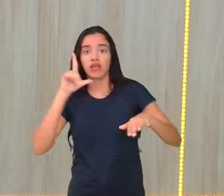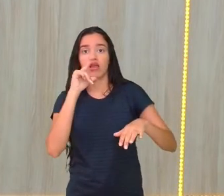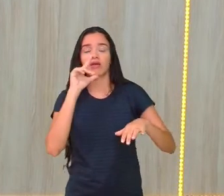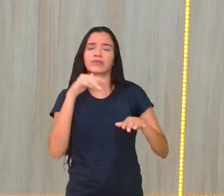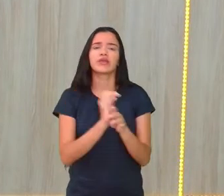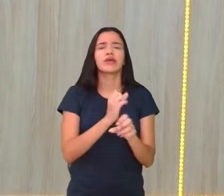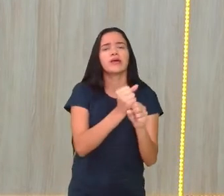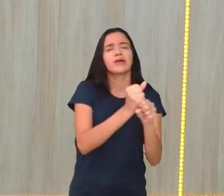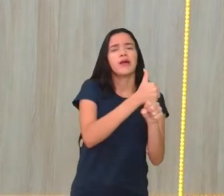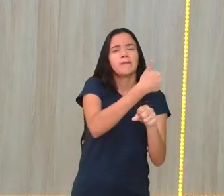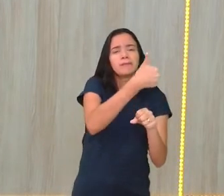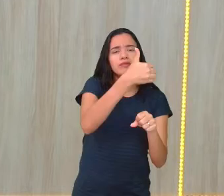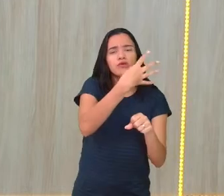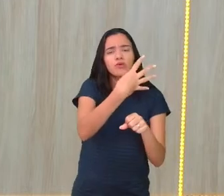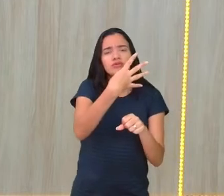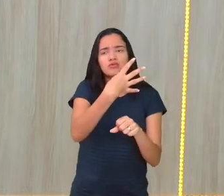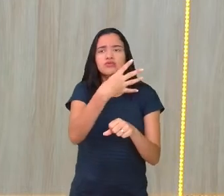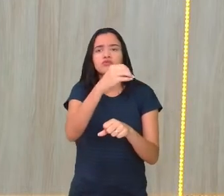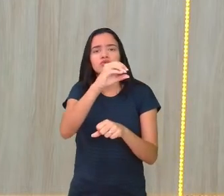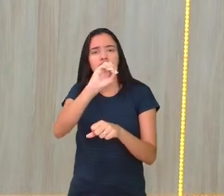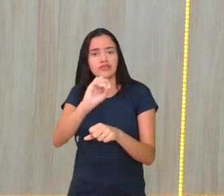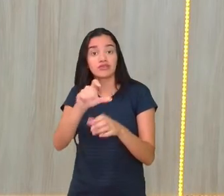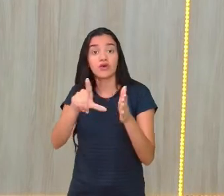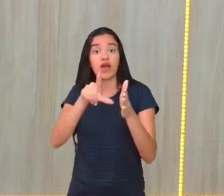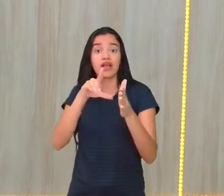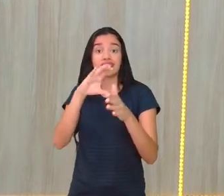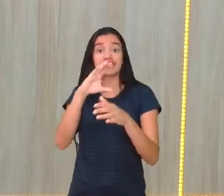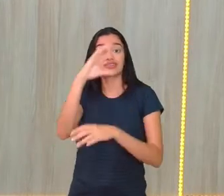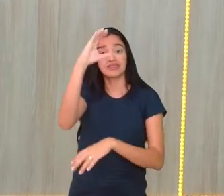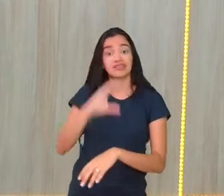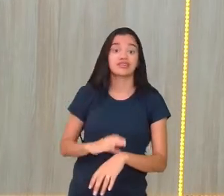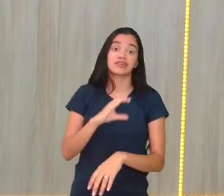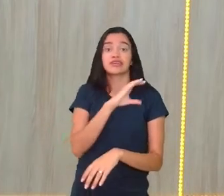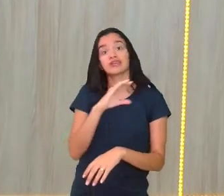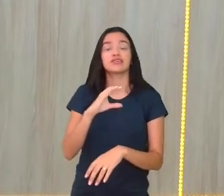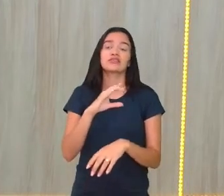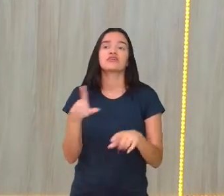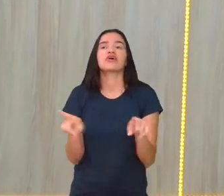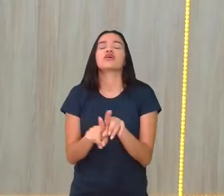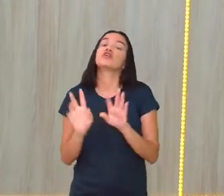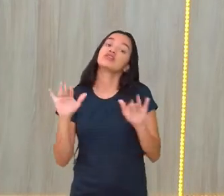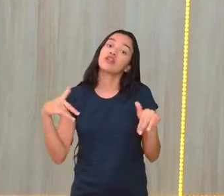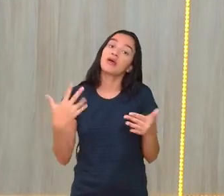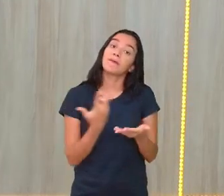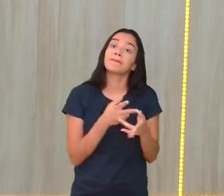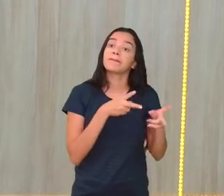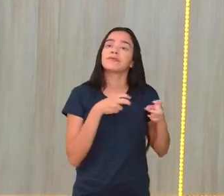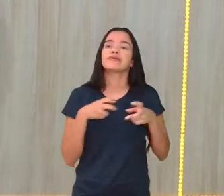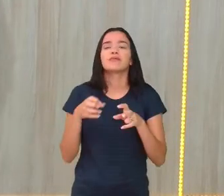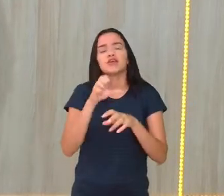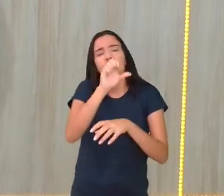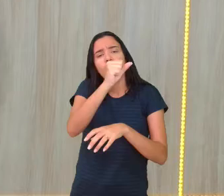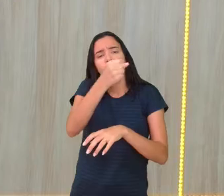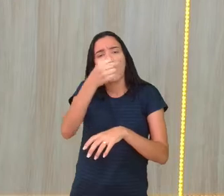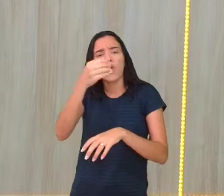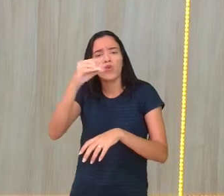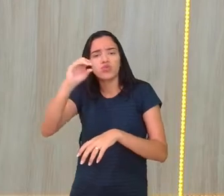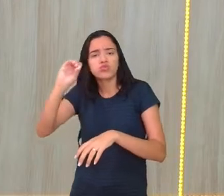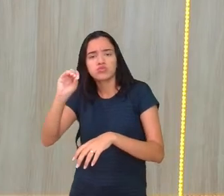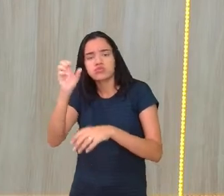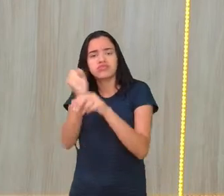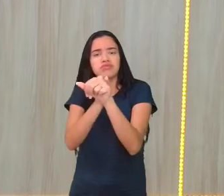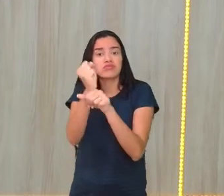anos 1400 a.C. e 600 a.C., né? Então, observe aí, 800 anos,